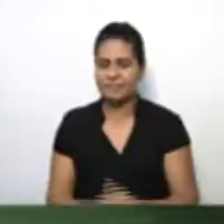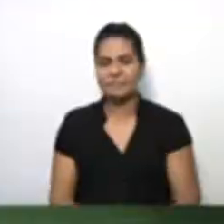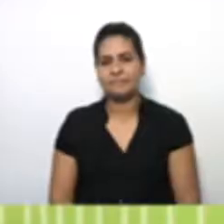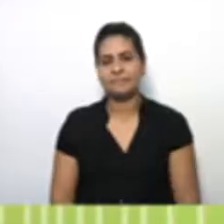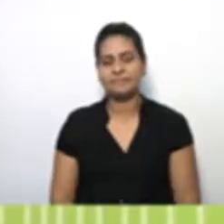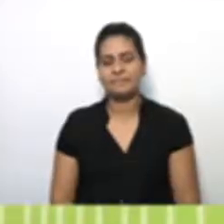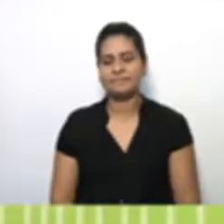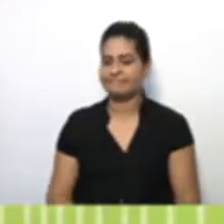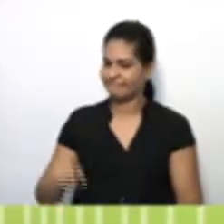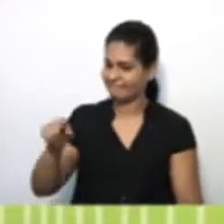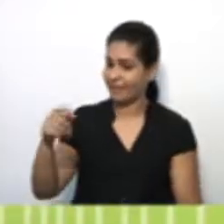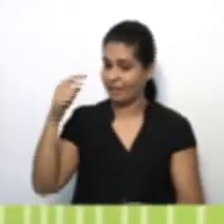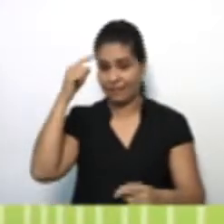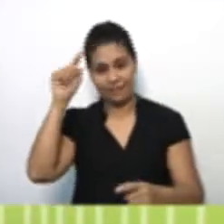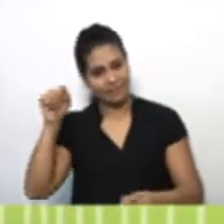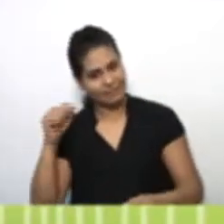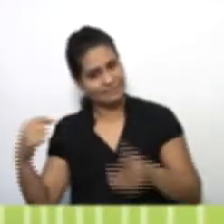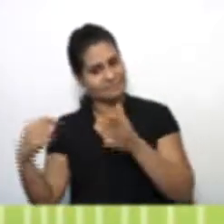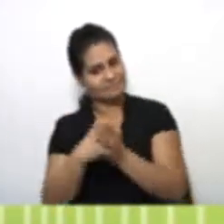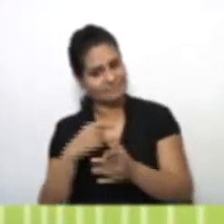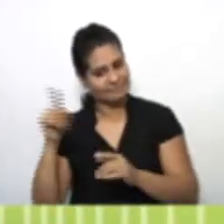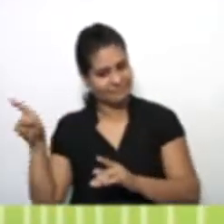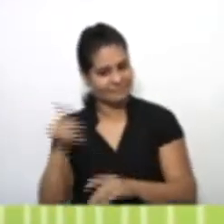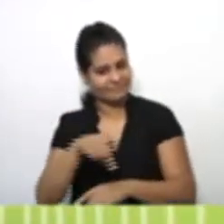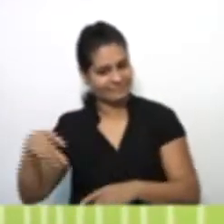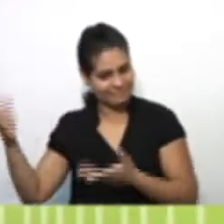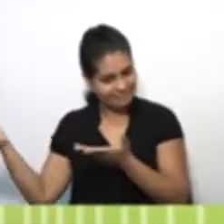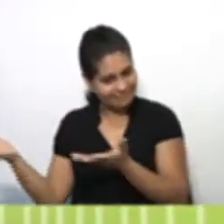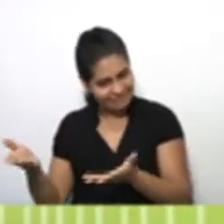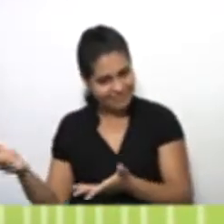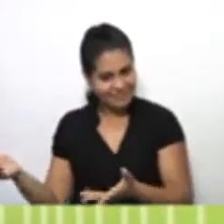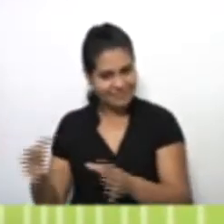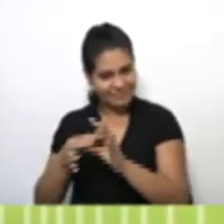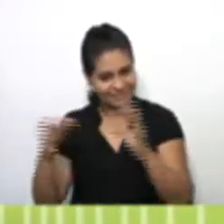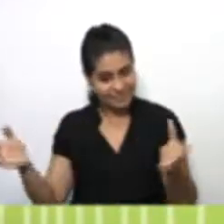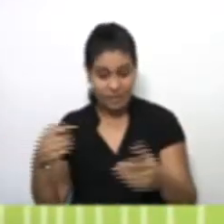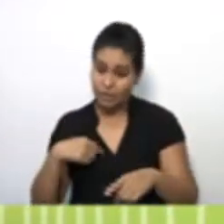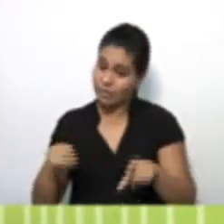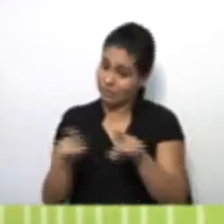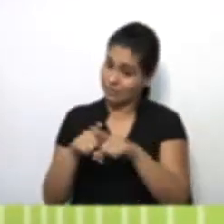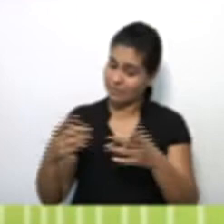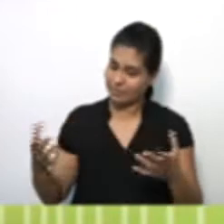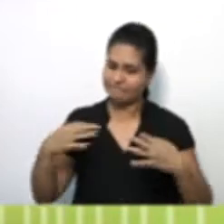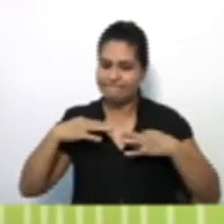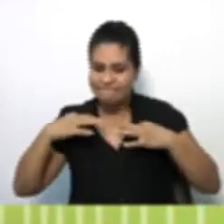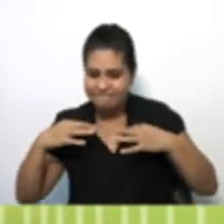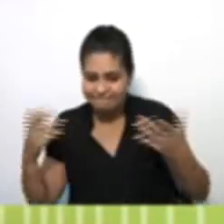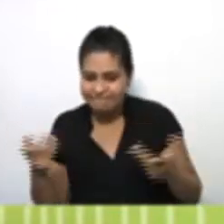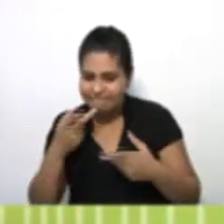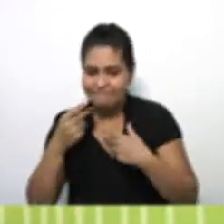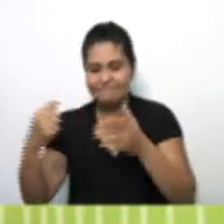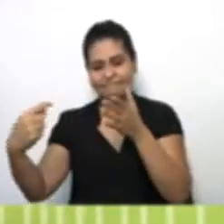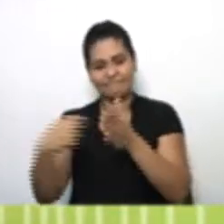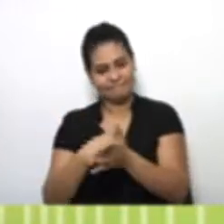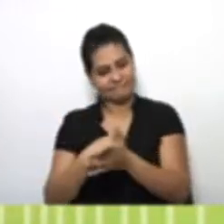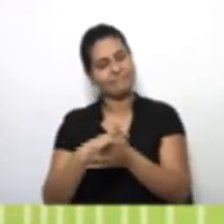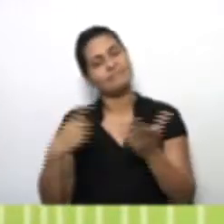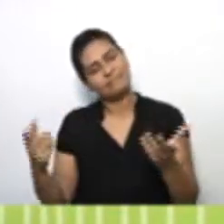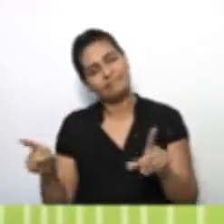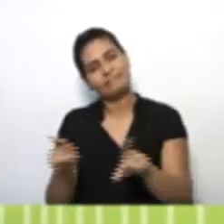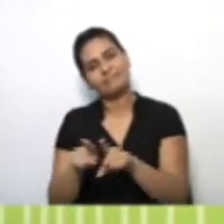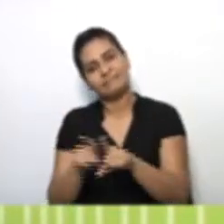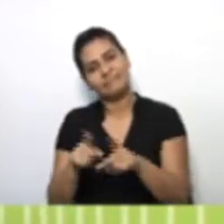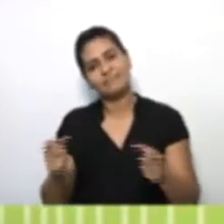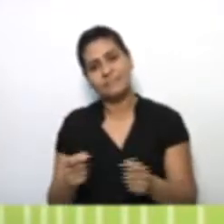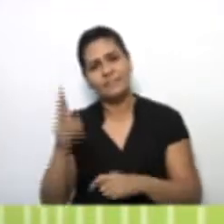mesmo, hein, pessoal? Tem dúvida? Fala com o professor Everton aqui, ele está aqui à disposição. Eu também estou, tá? O professor pode responder, eu também posso